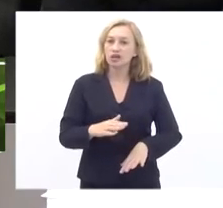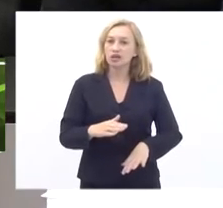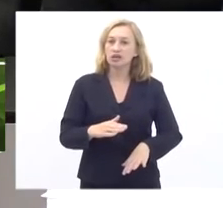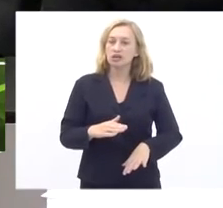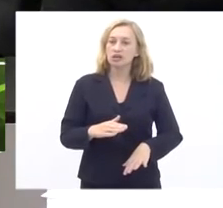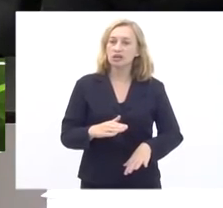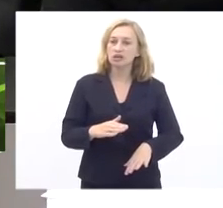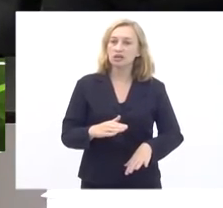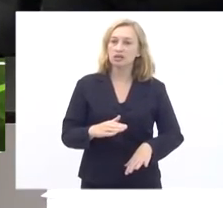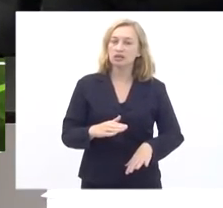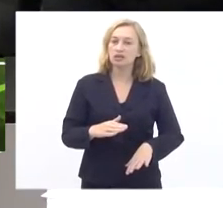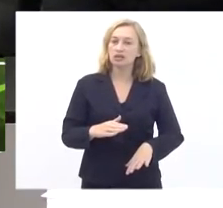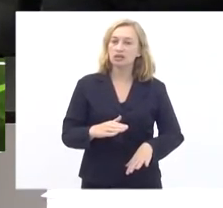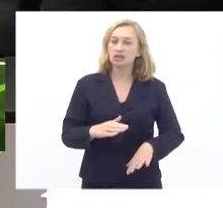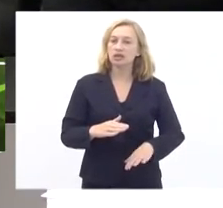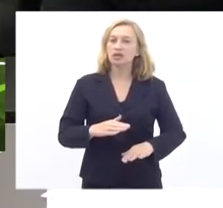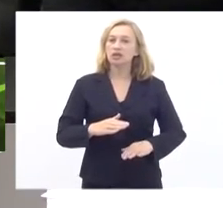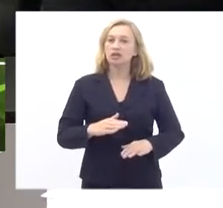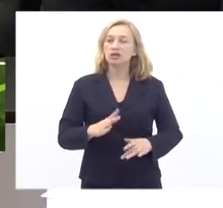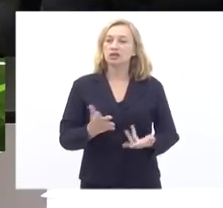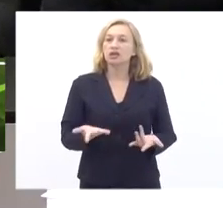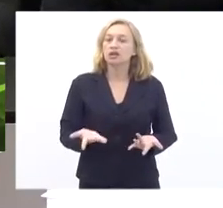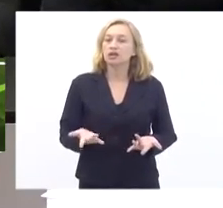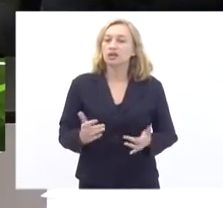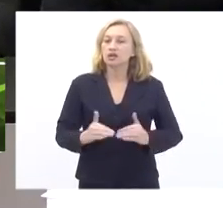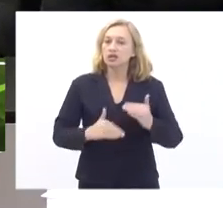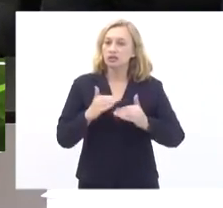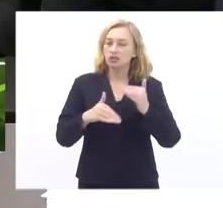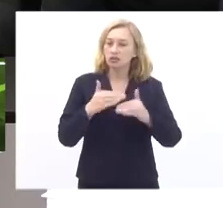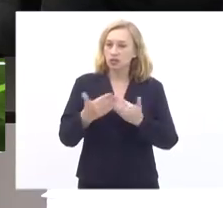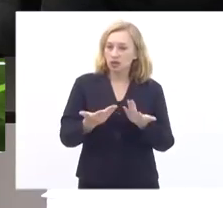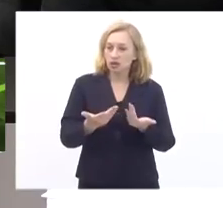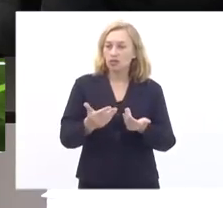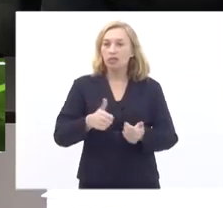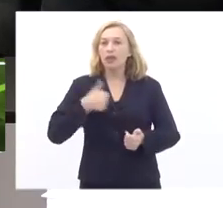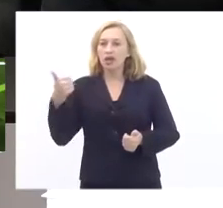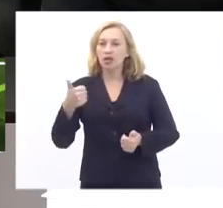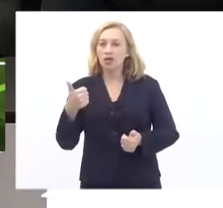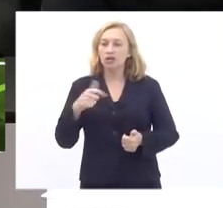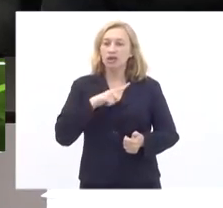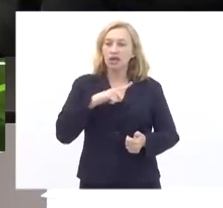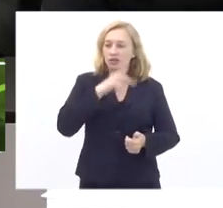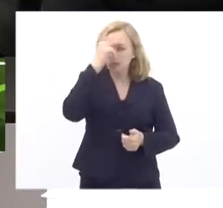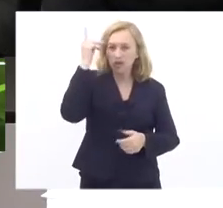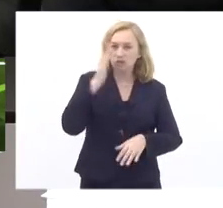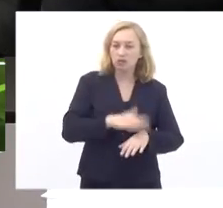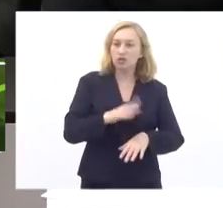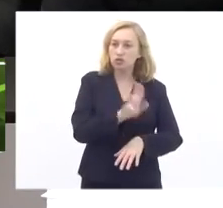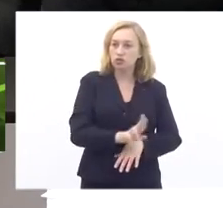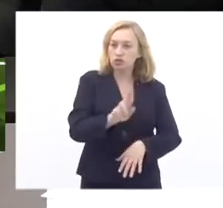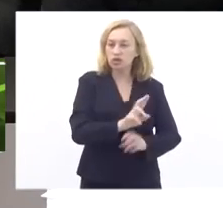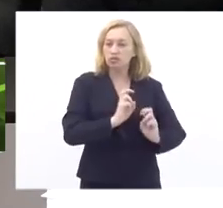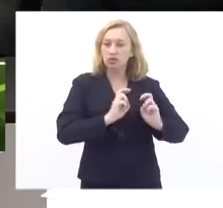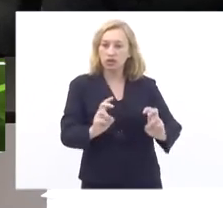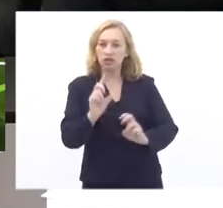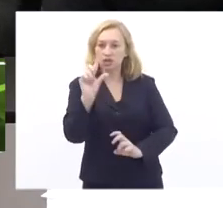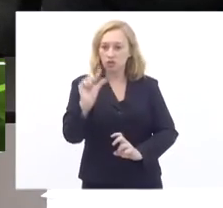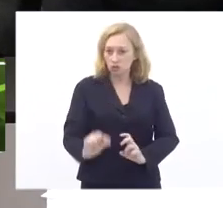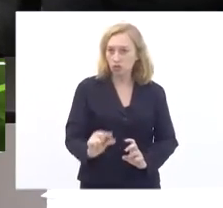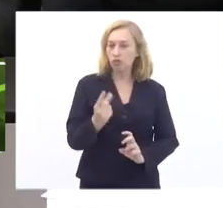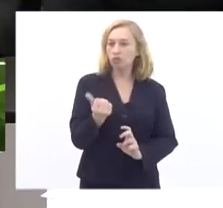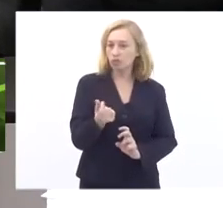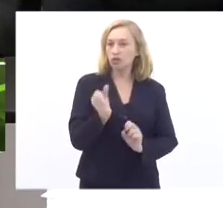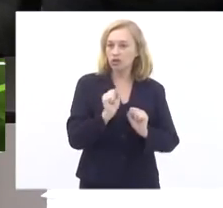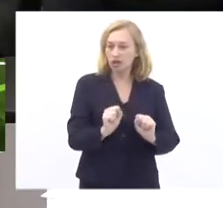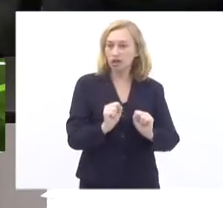operação, nós sabemos que nós vamos atrair mais passageiros e a tarifa pode cair pelos resultados. Então, é uma equação